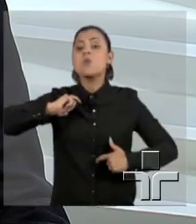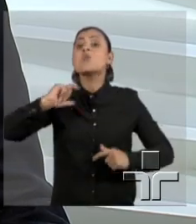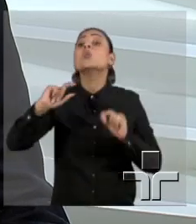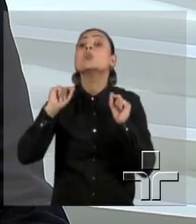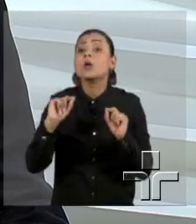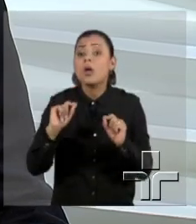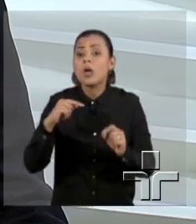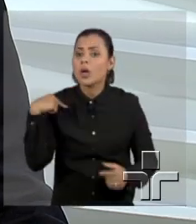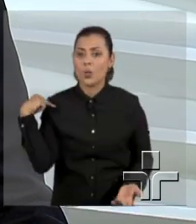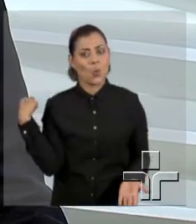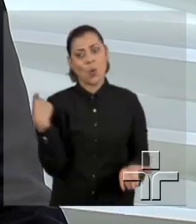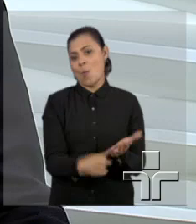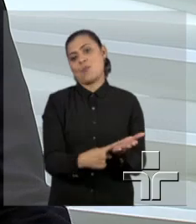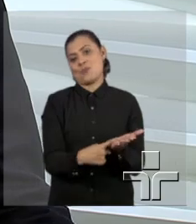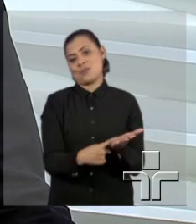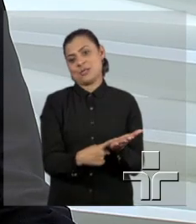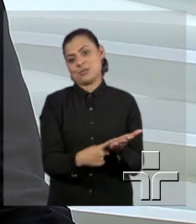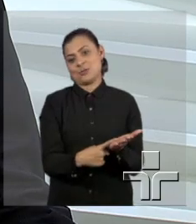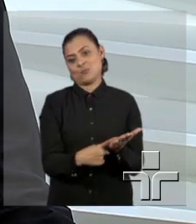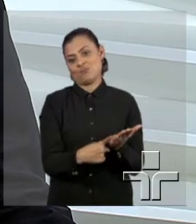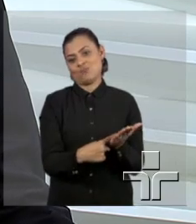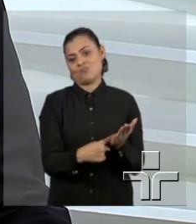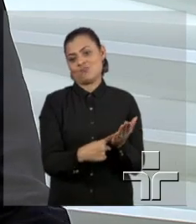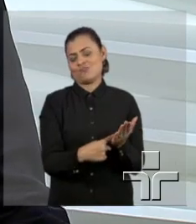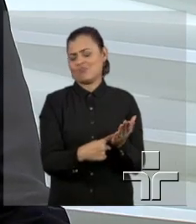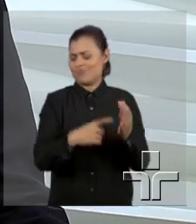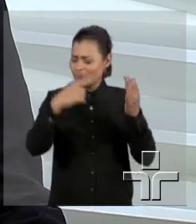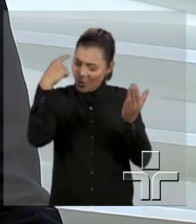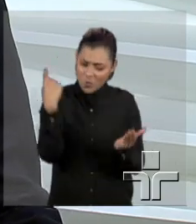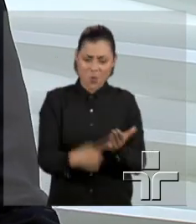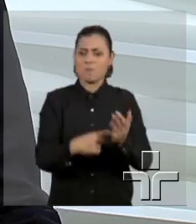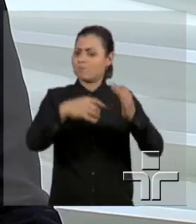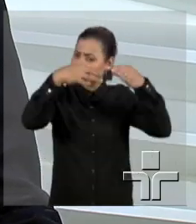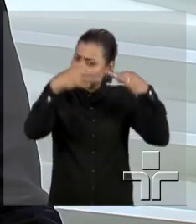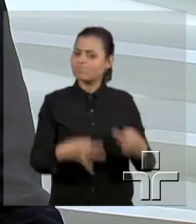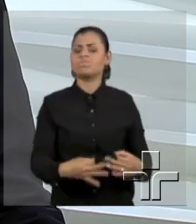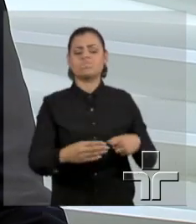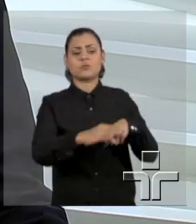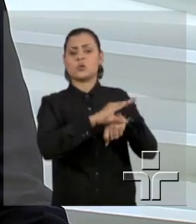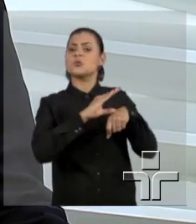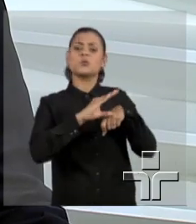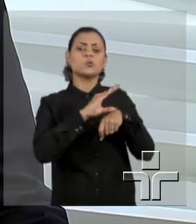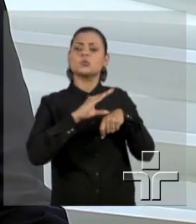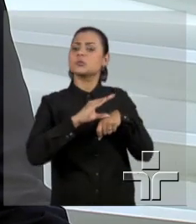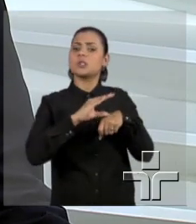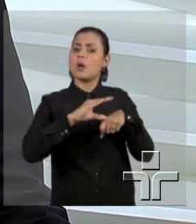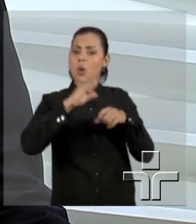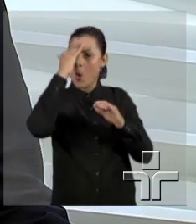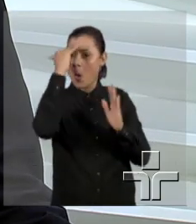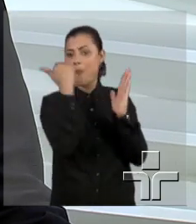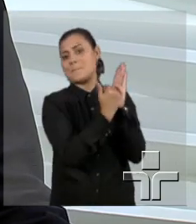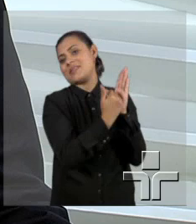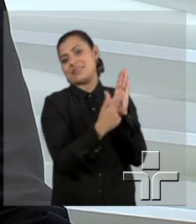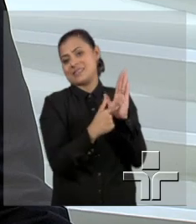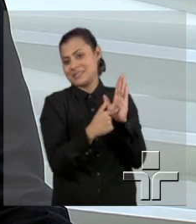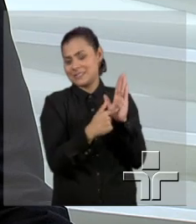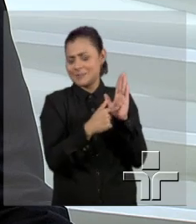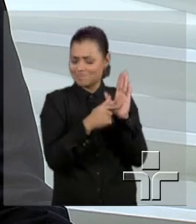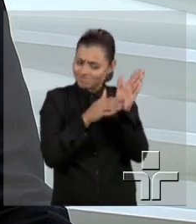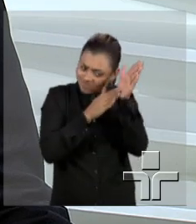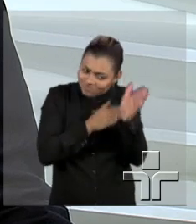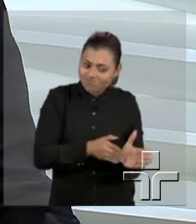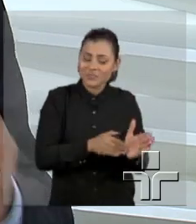o compromisso mais solene possível de cumprir, manter